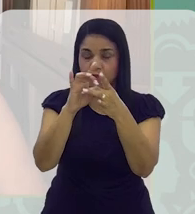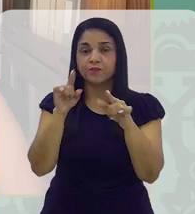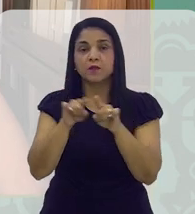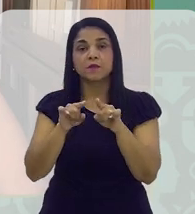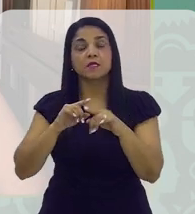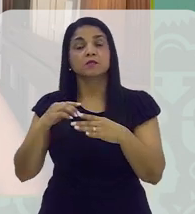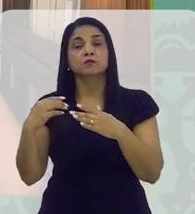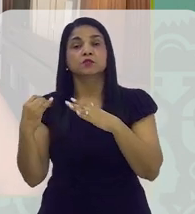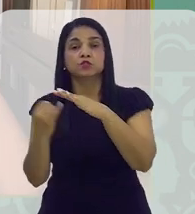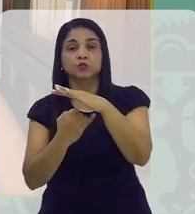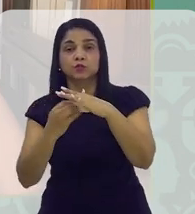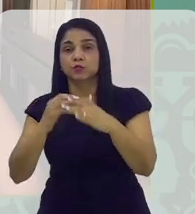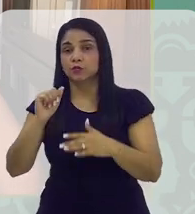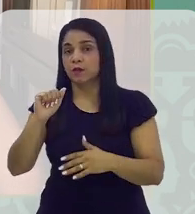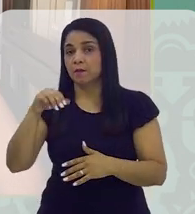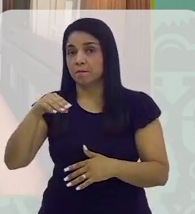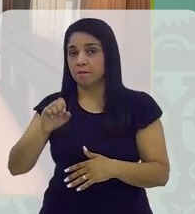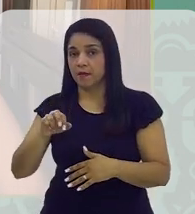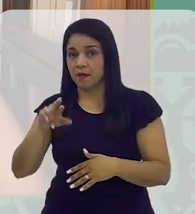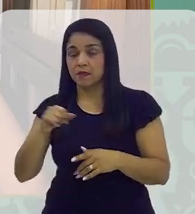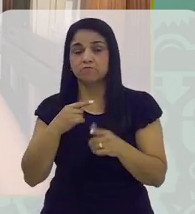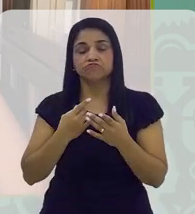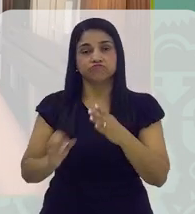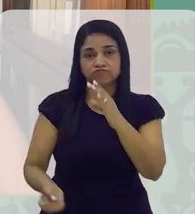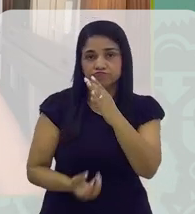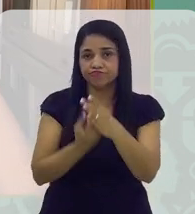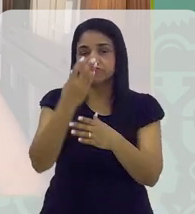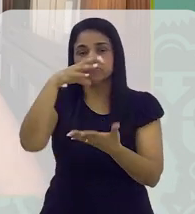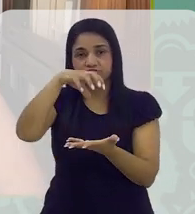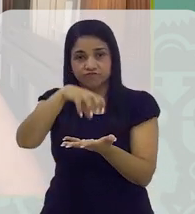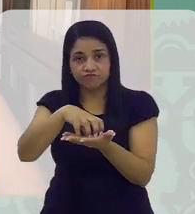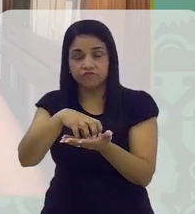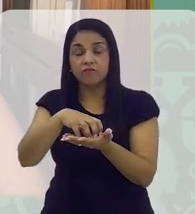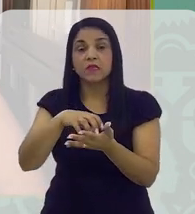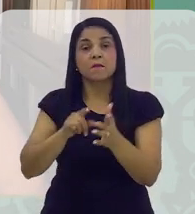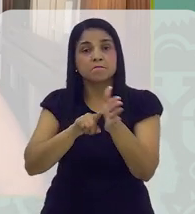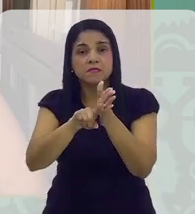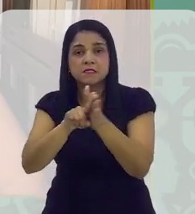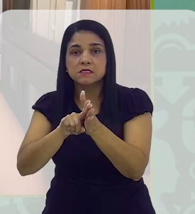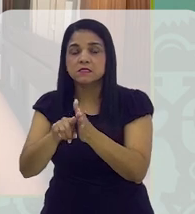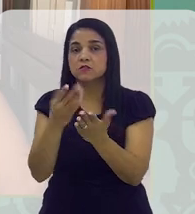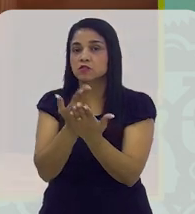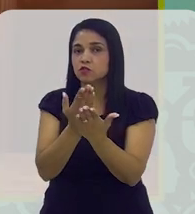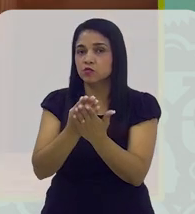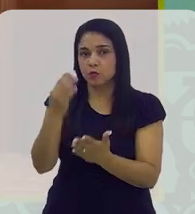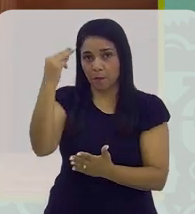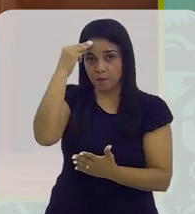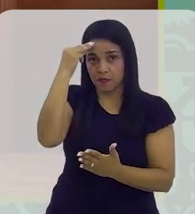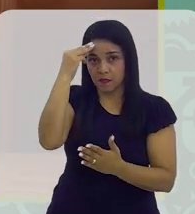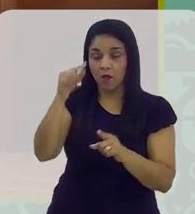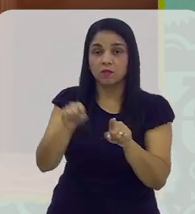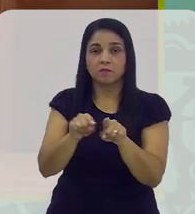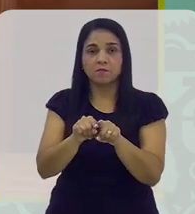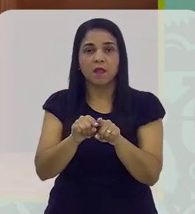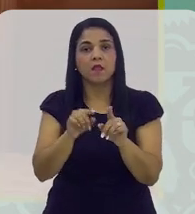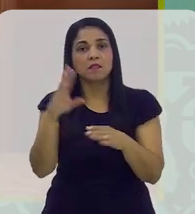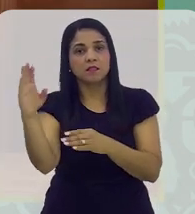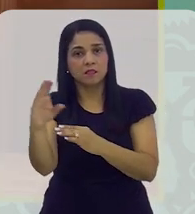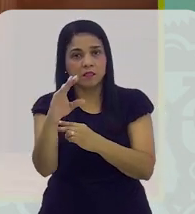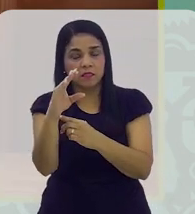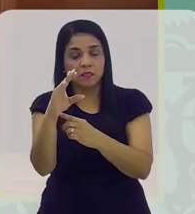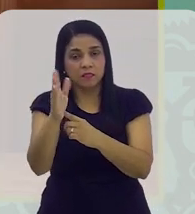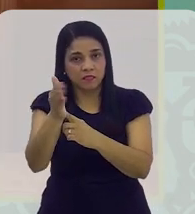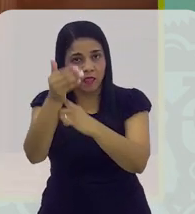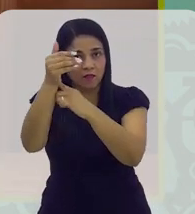Inclusive, o Instituto Vitaleri lançou ano passado um centro de inovação e pesquisa em saúde mental, suicidologia e tecnologia